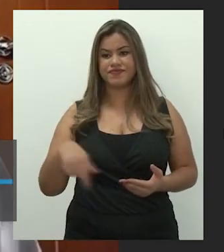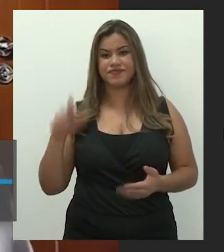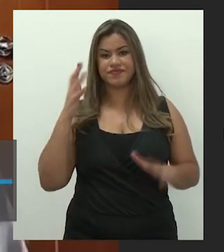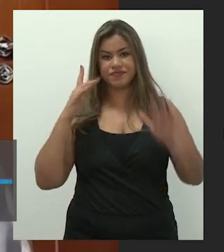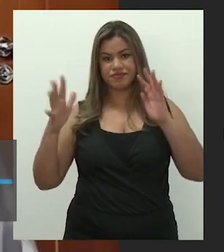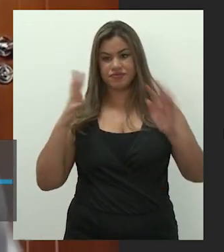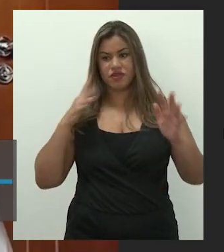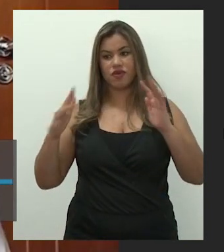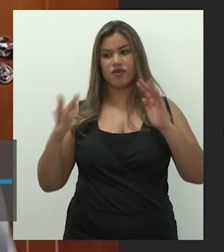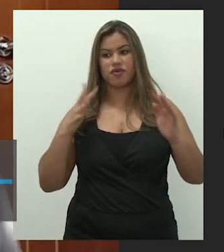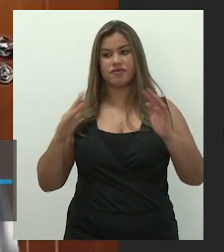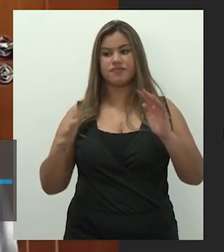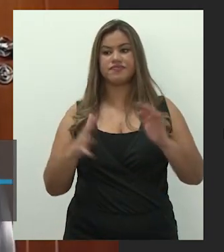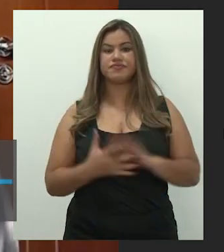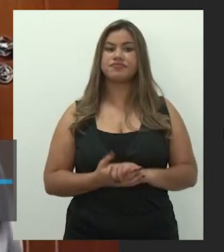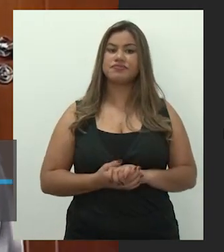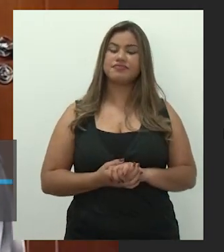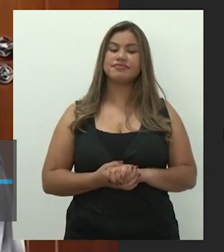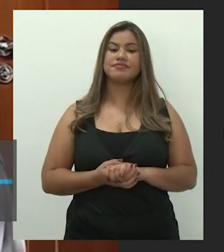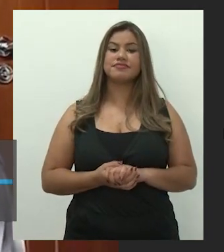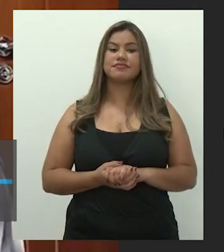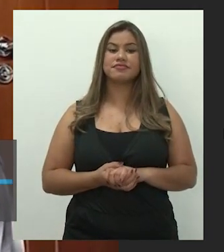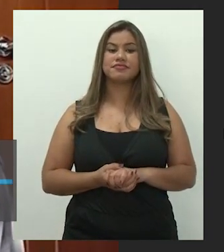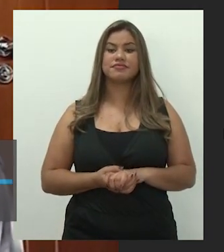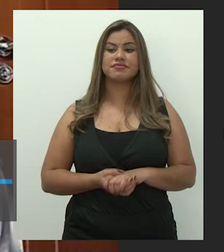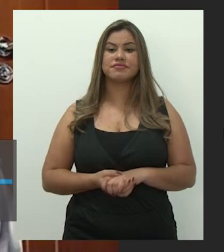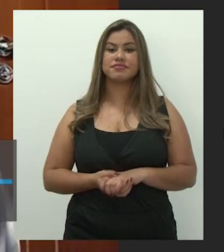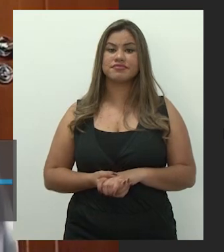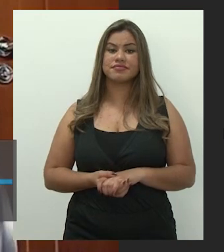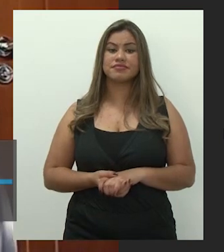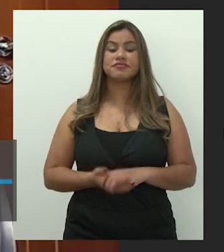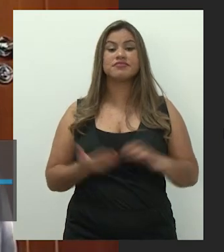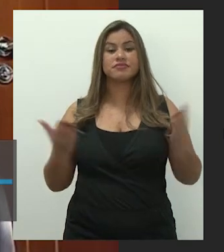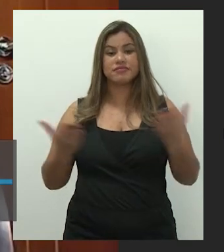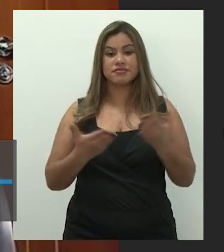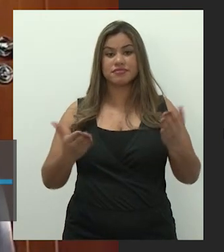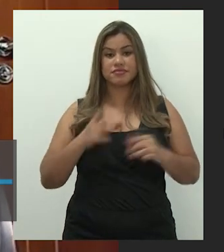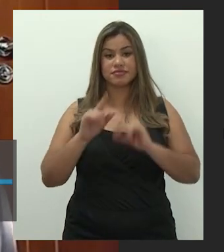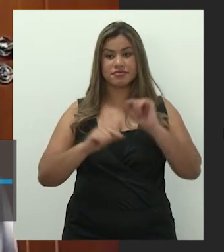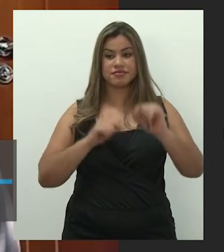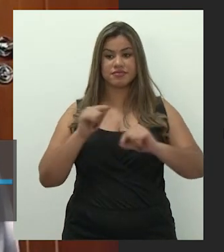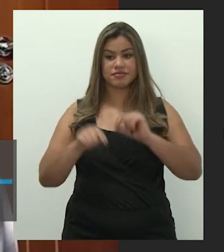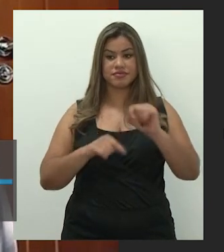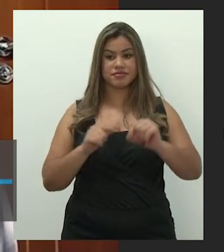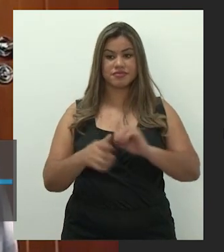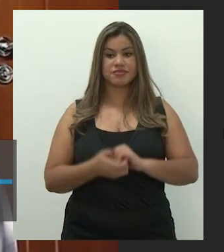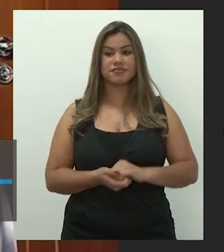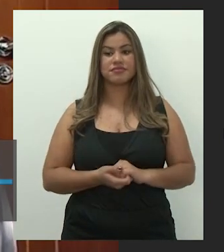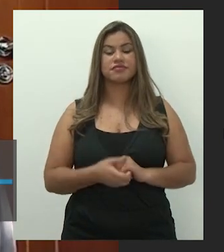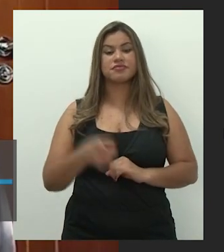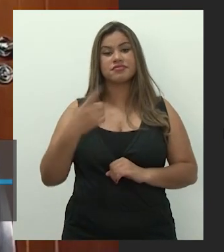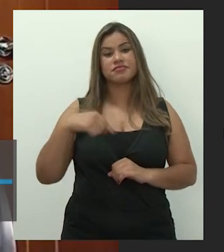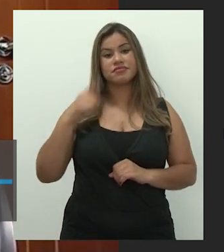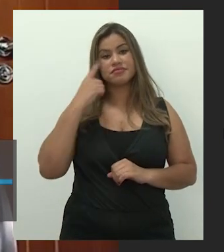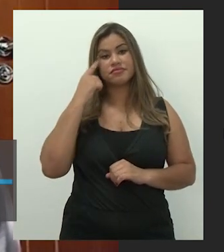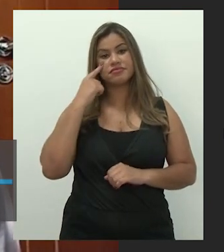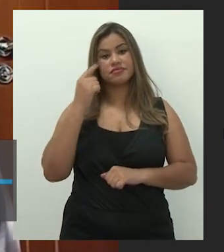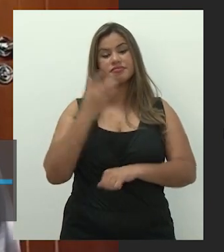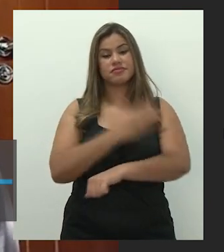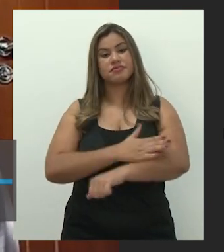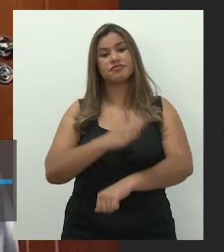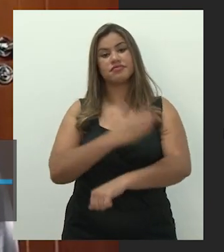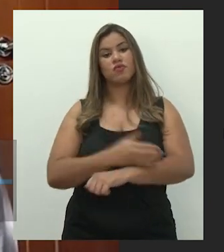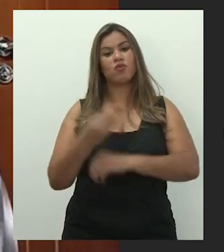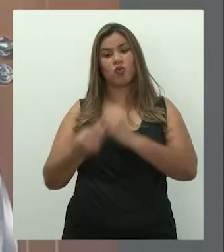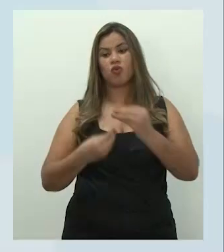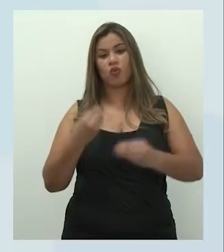vamos deixar vocês perder nada. Pessoal, e aí agora vamos ver o que a gente vai trabalhar na TPC de hoje. Pode